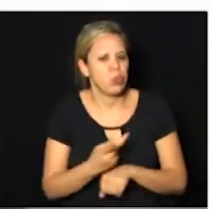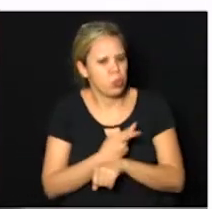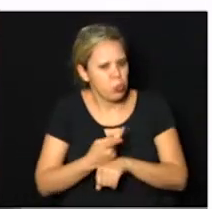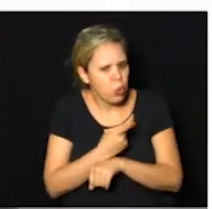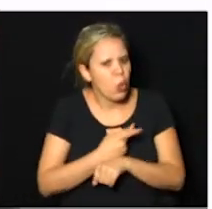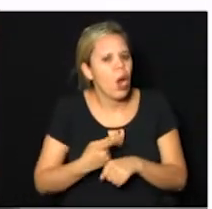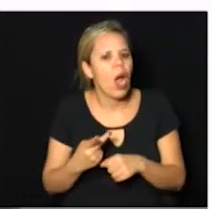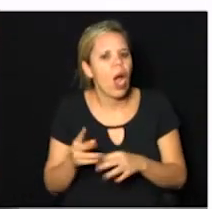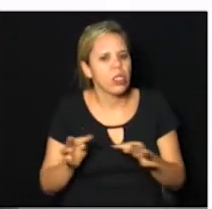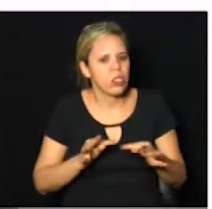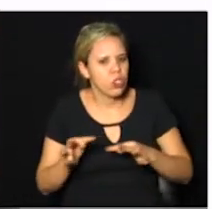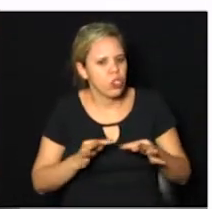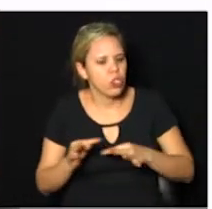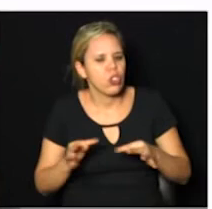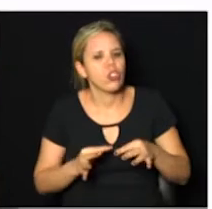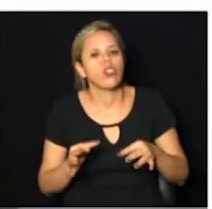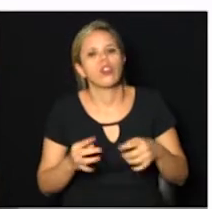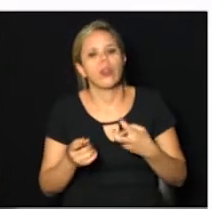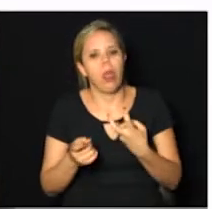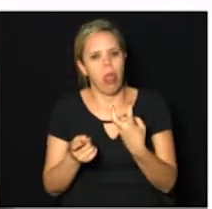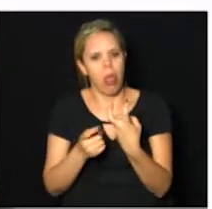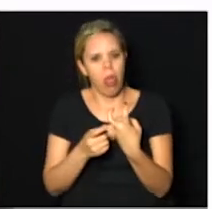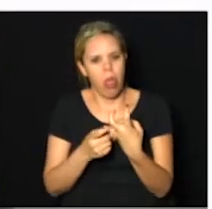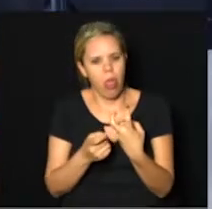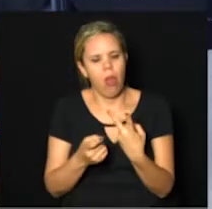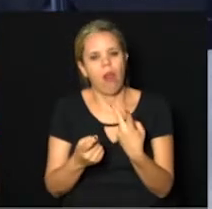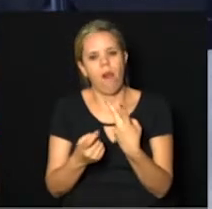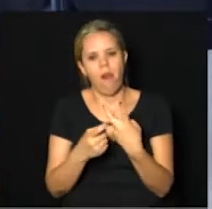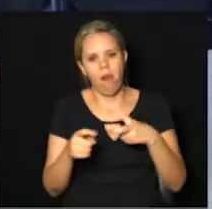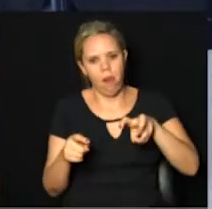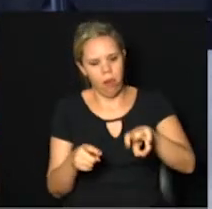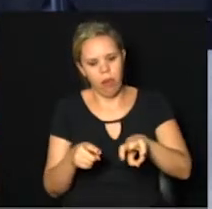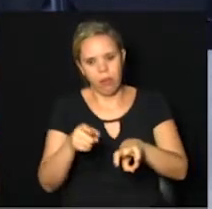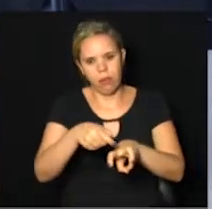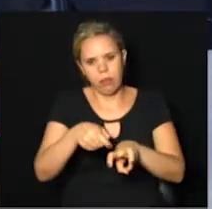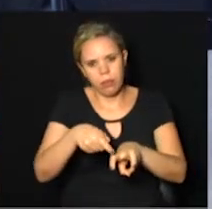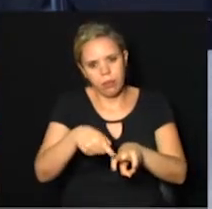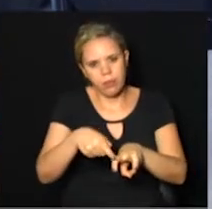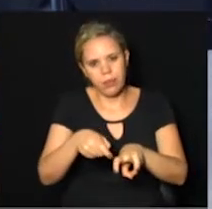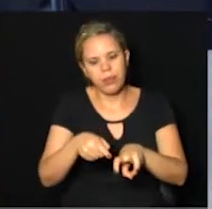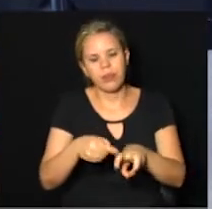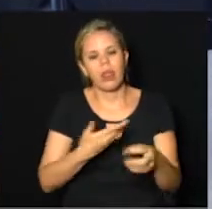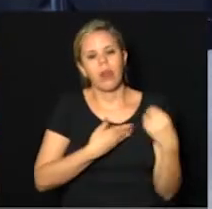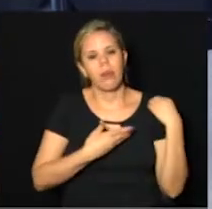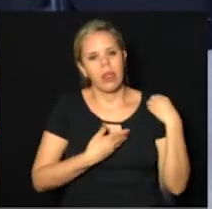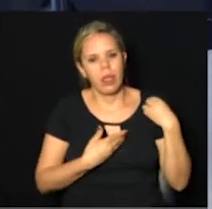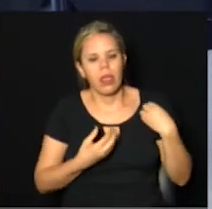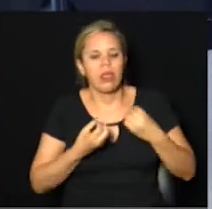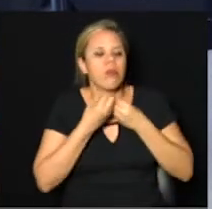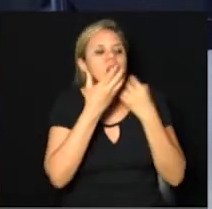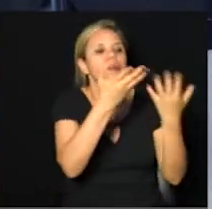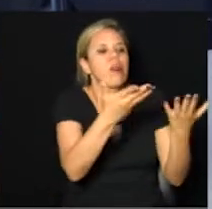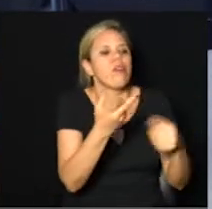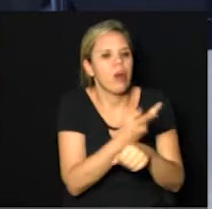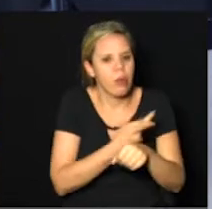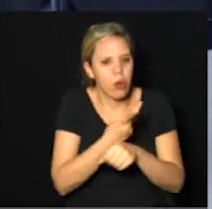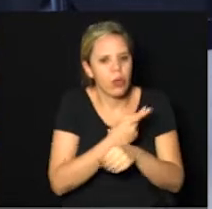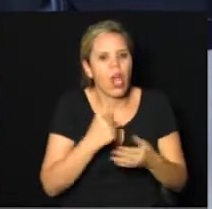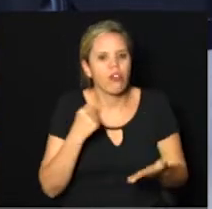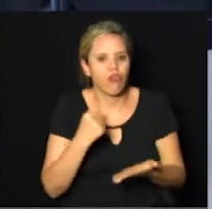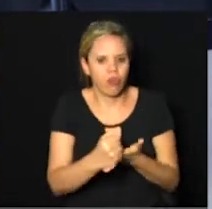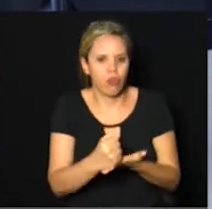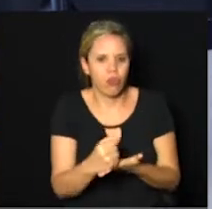seu ginecologista, do seu terapeuta, né, da amiga para conseguir desabafar, mas procure ajuda, porque tem